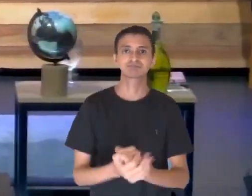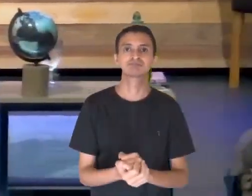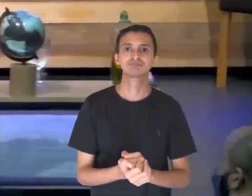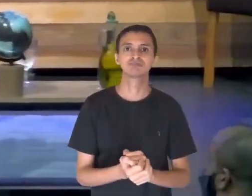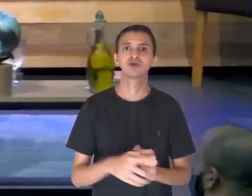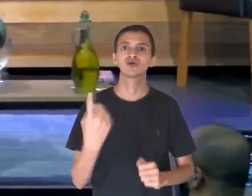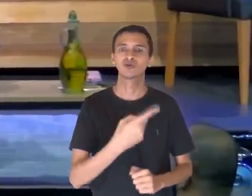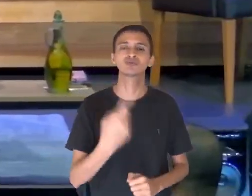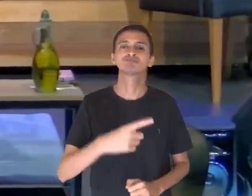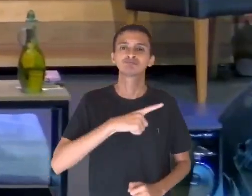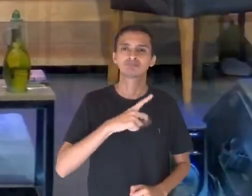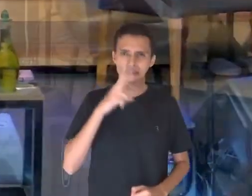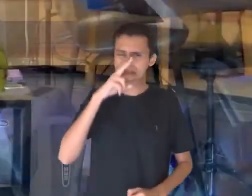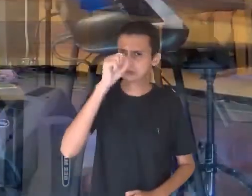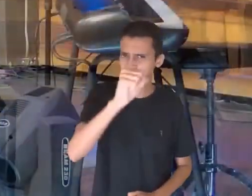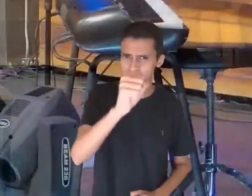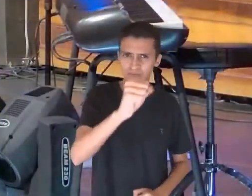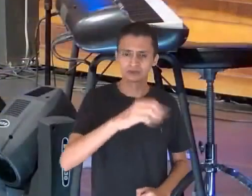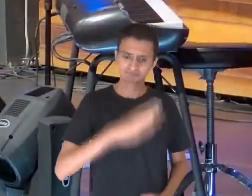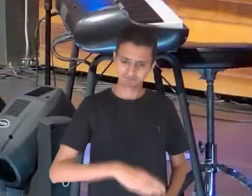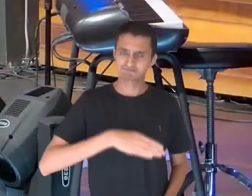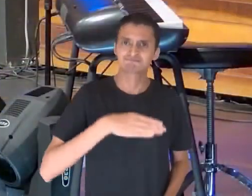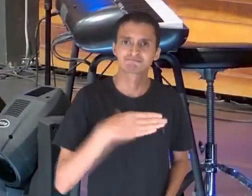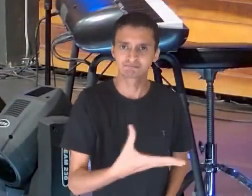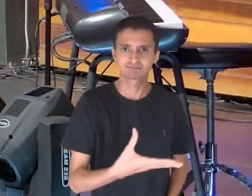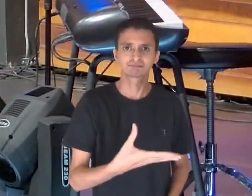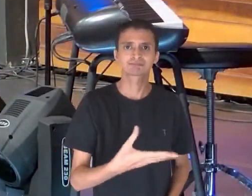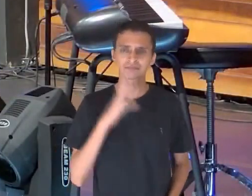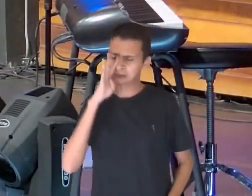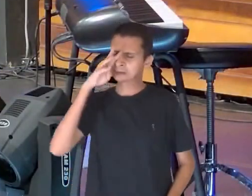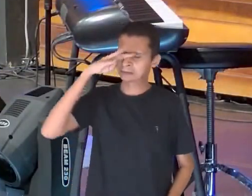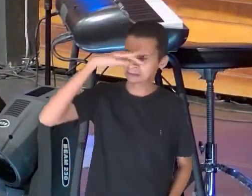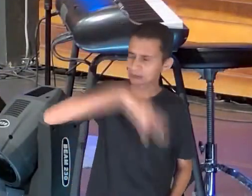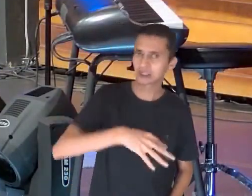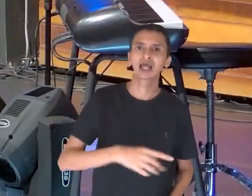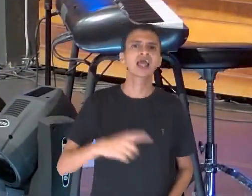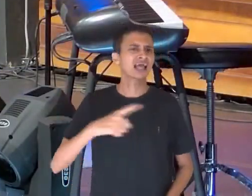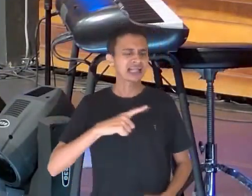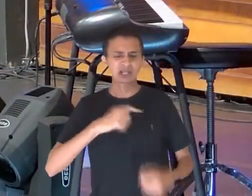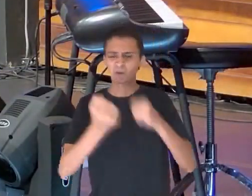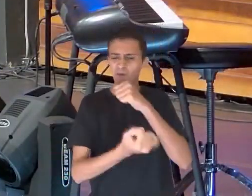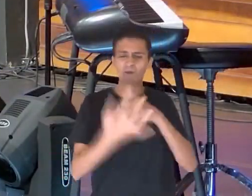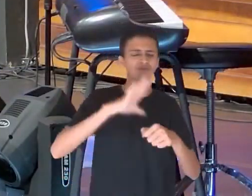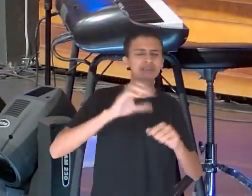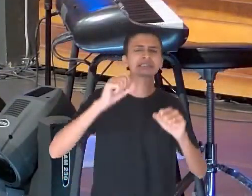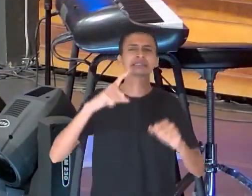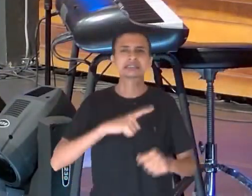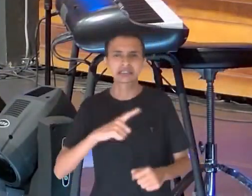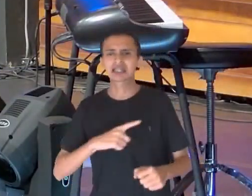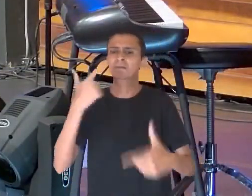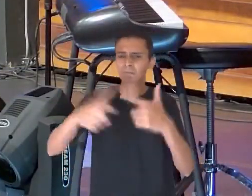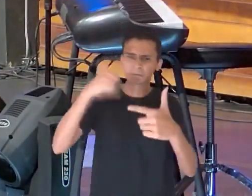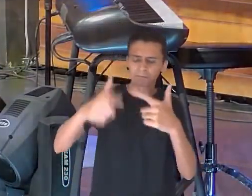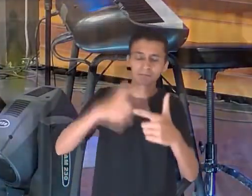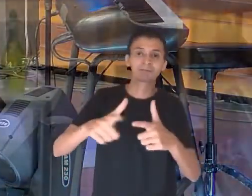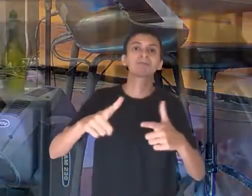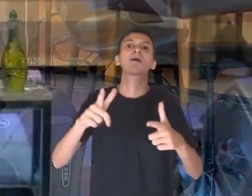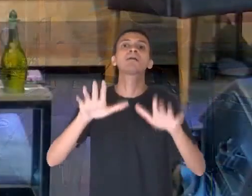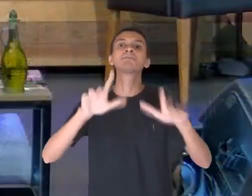emocional a força de empuxo no meio da pandemia, No meio da crise, nós